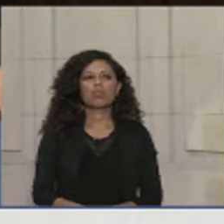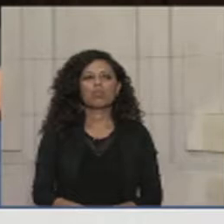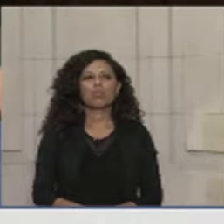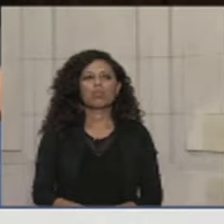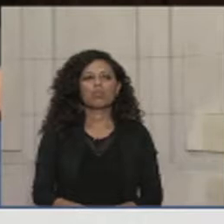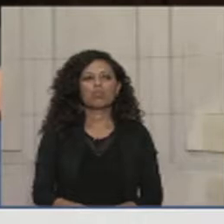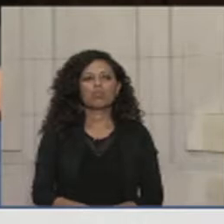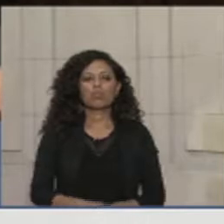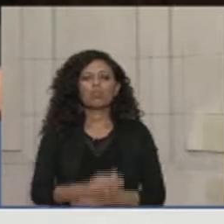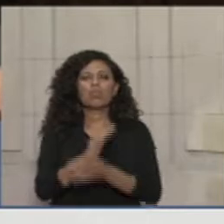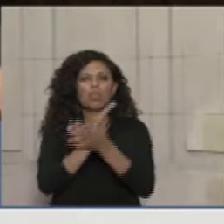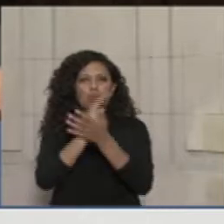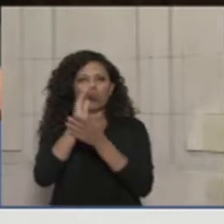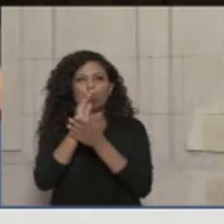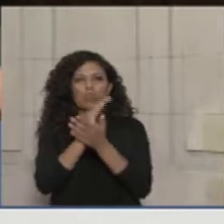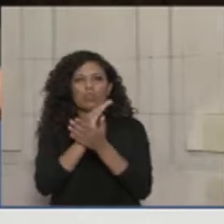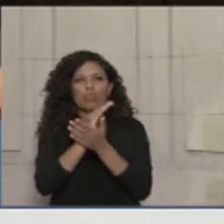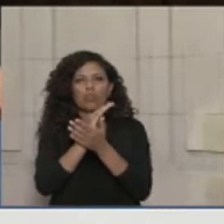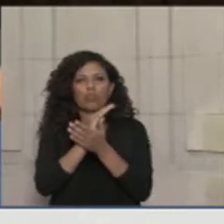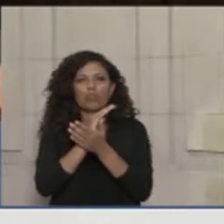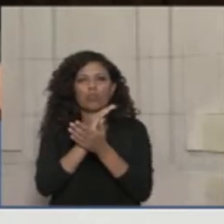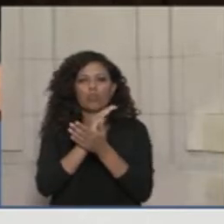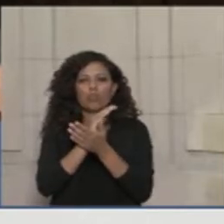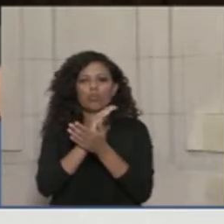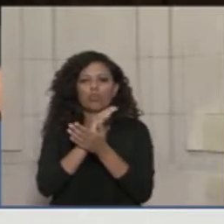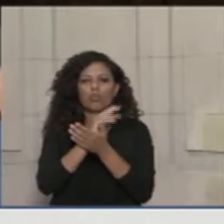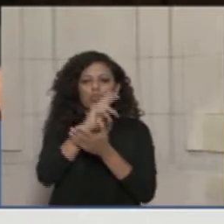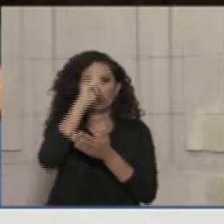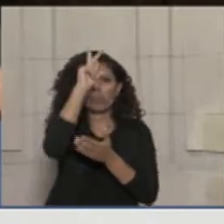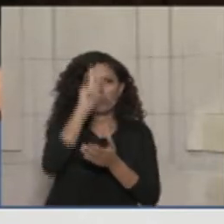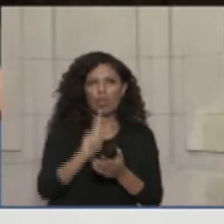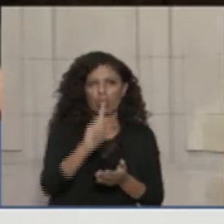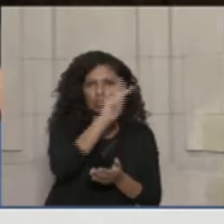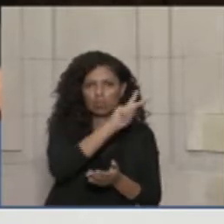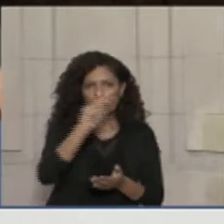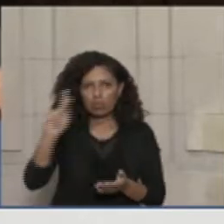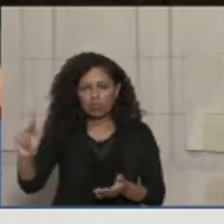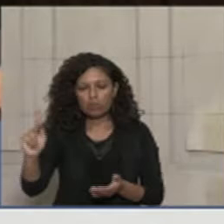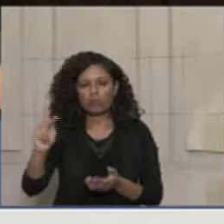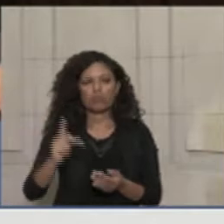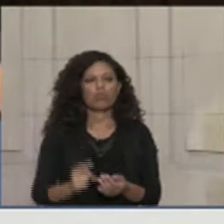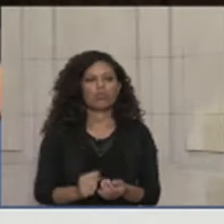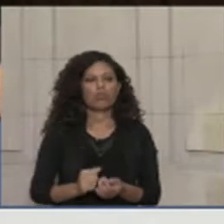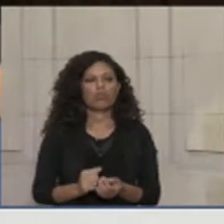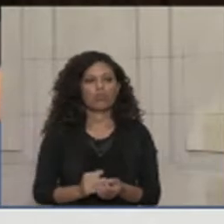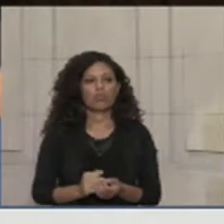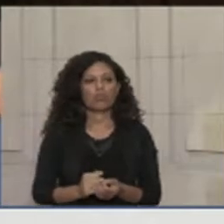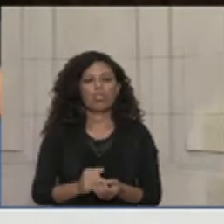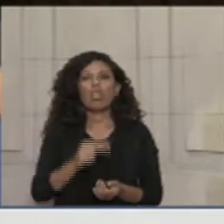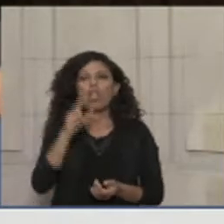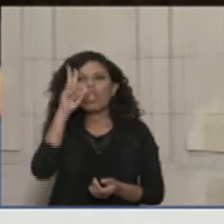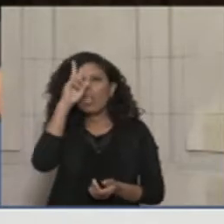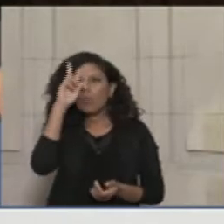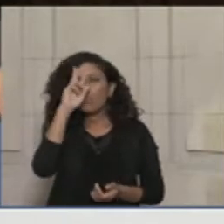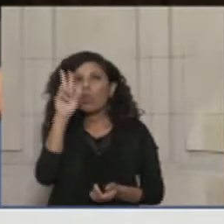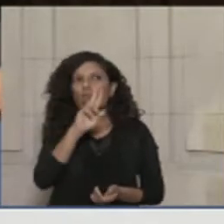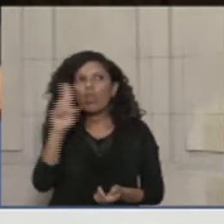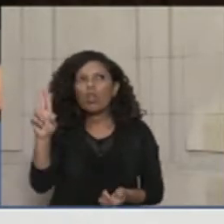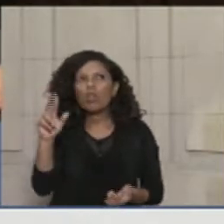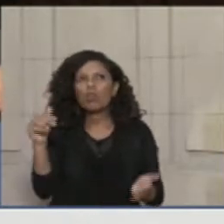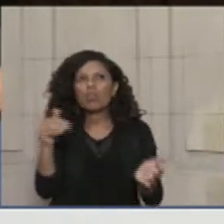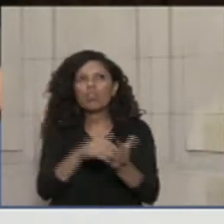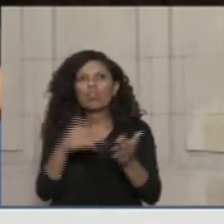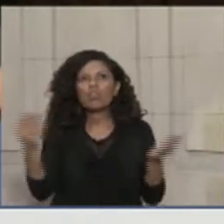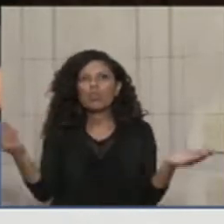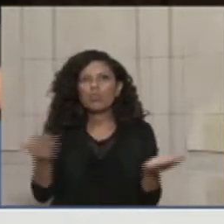que alguns bispos da Igreja Católica, me lembro os nomes até hoje, o bispo